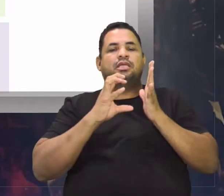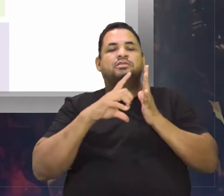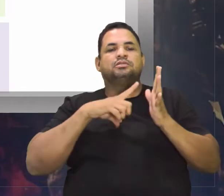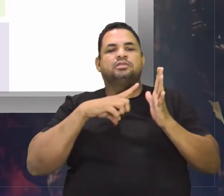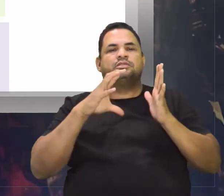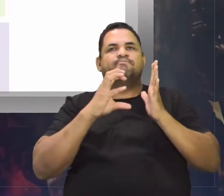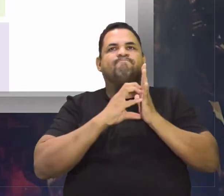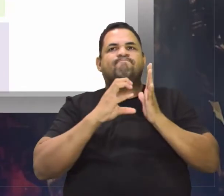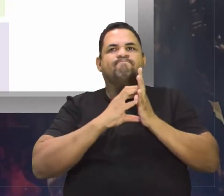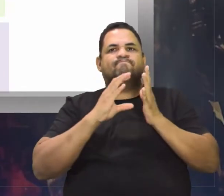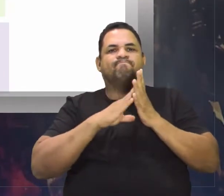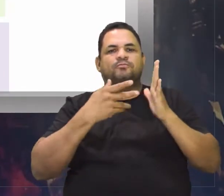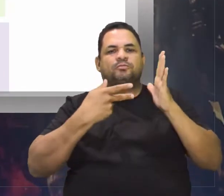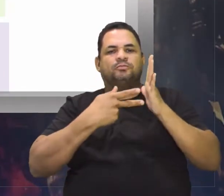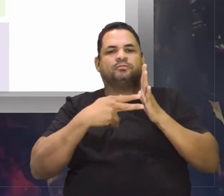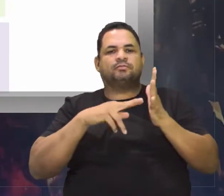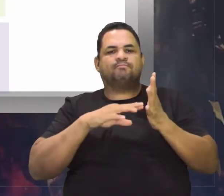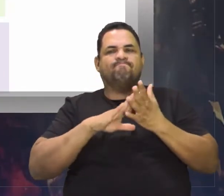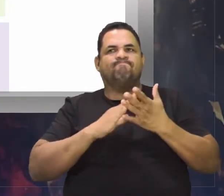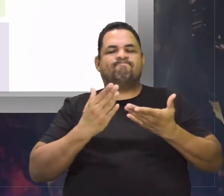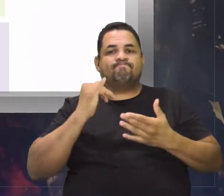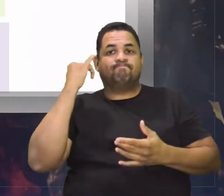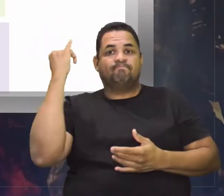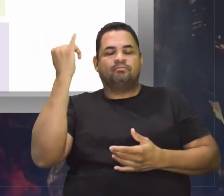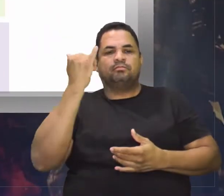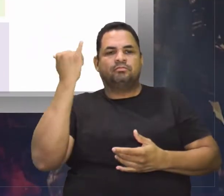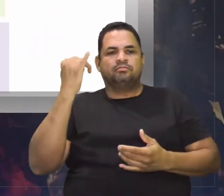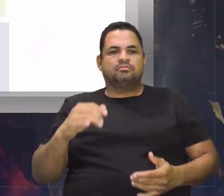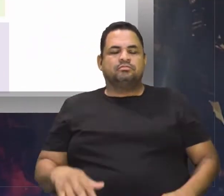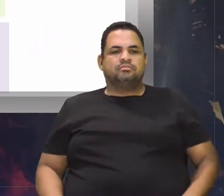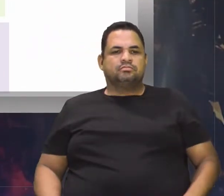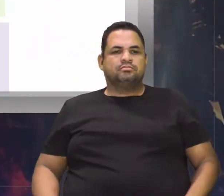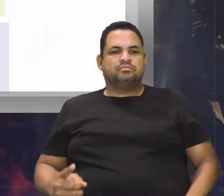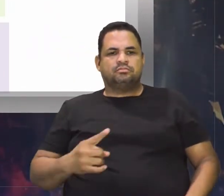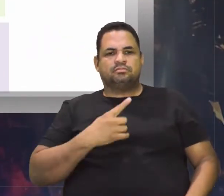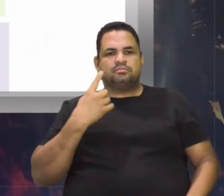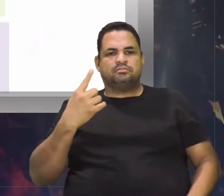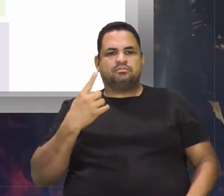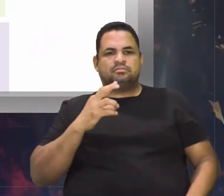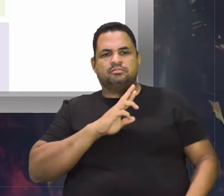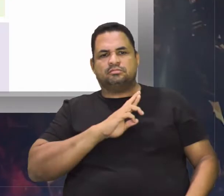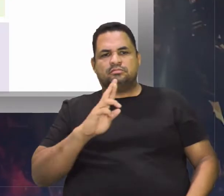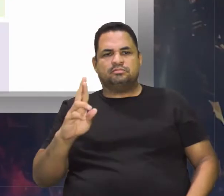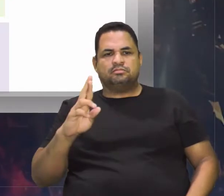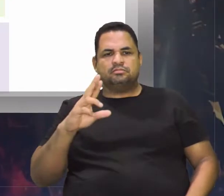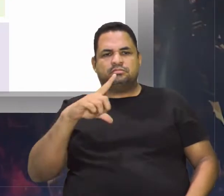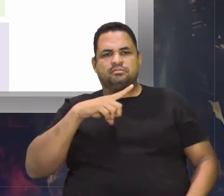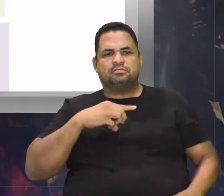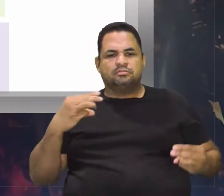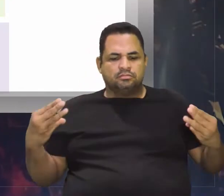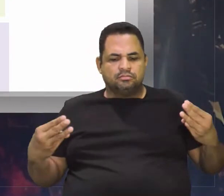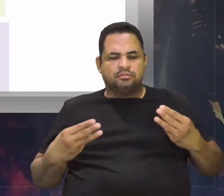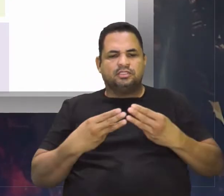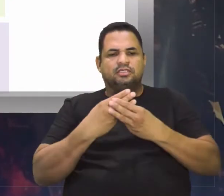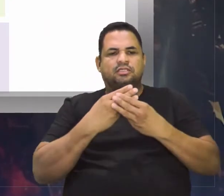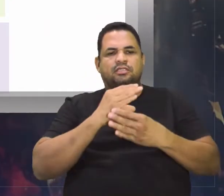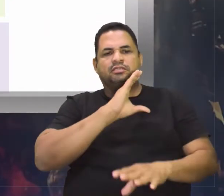muito grande. Assim mesmo como para nós que seguimos a nossa religião judaica cristã,